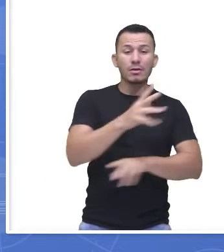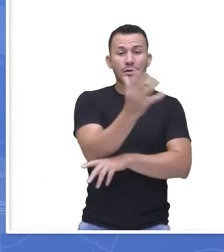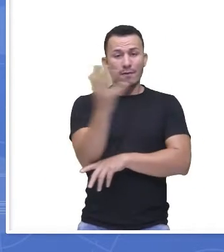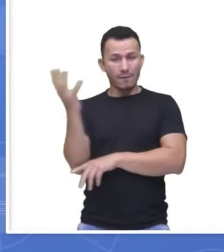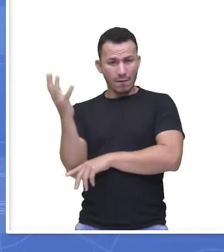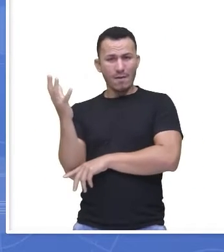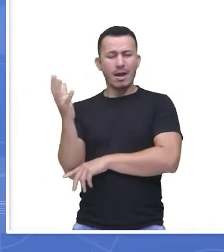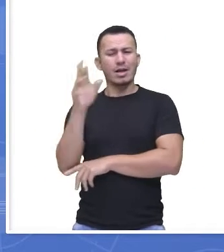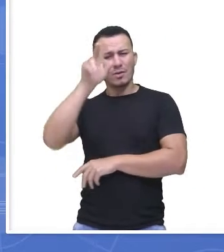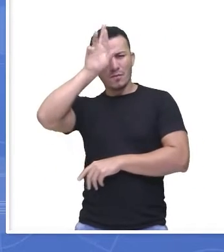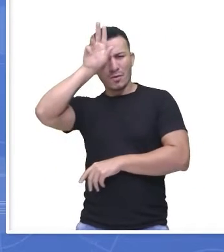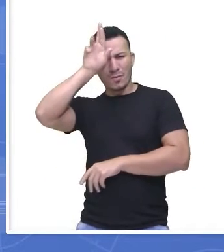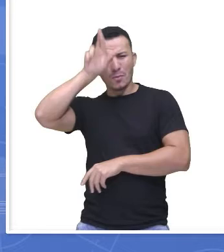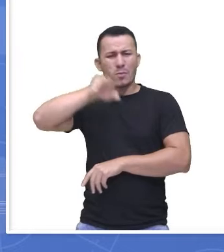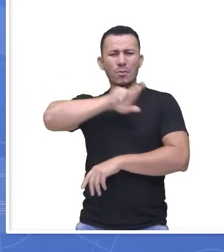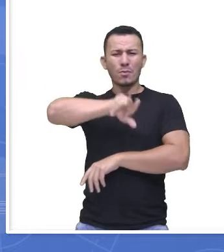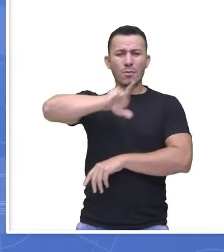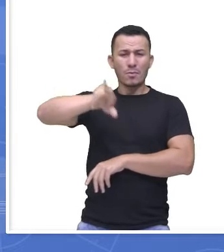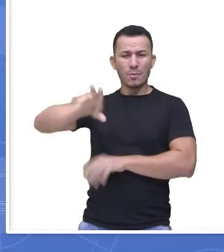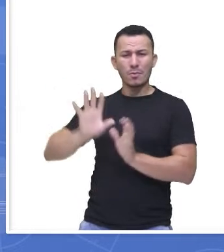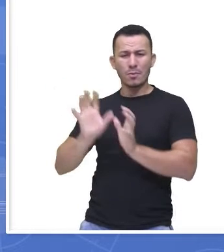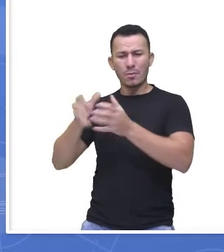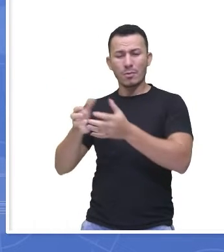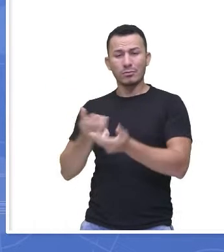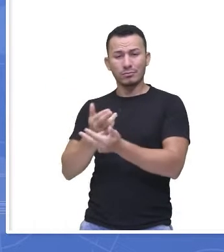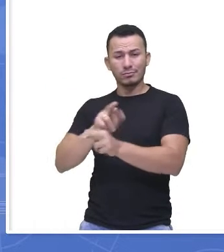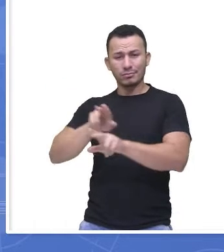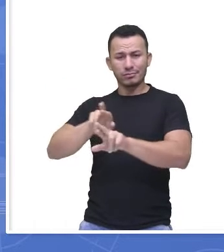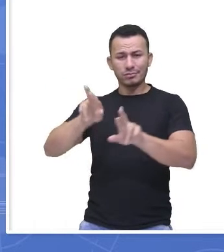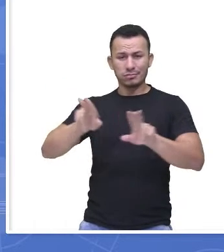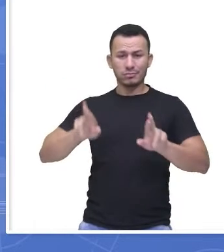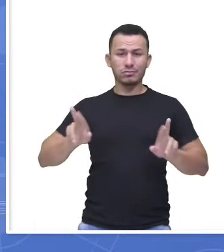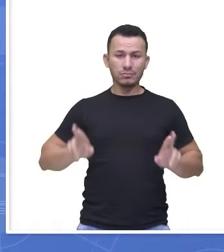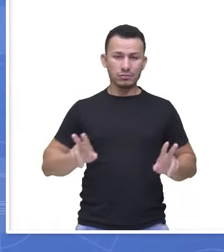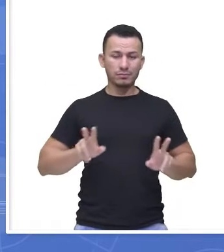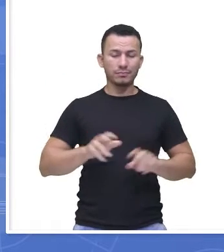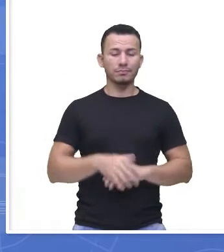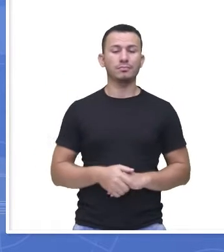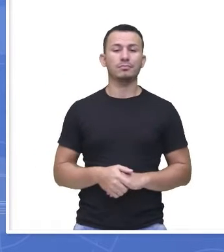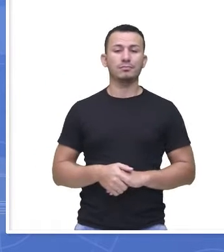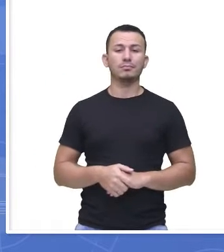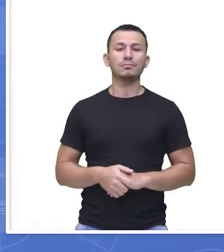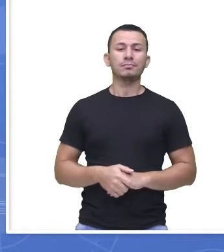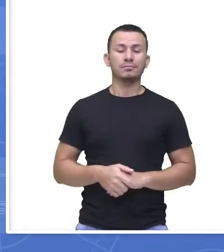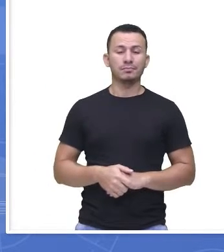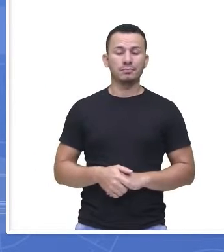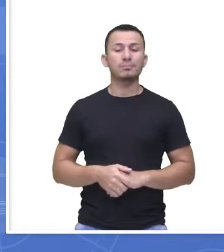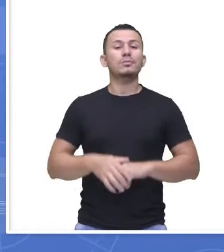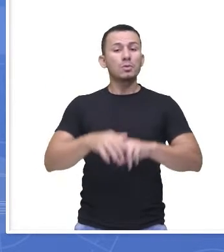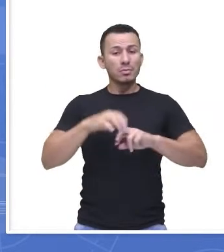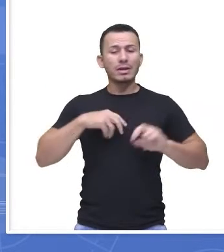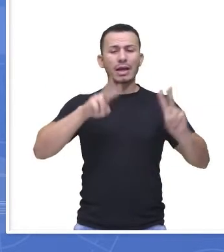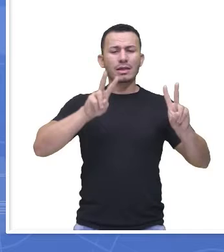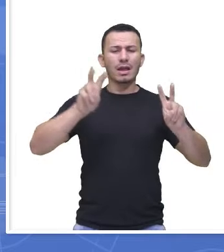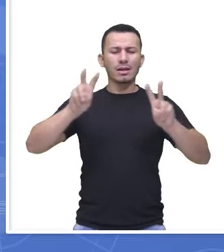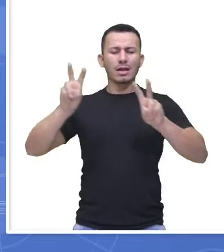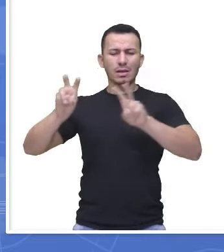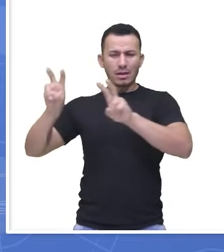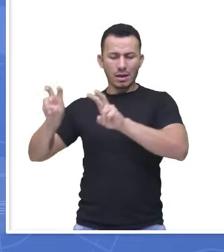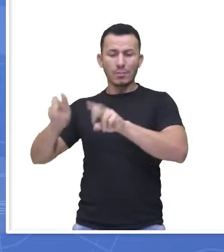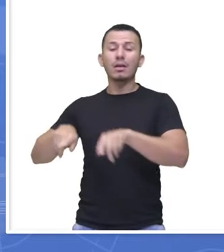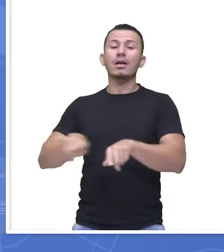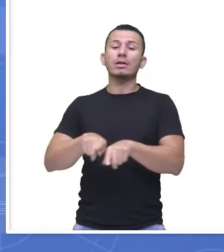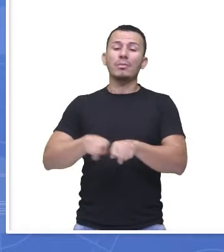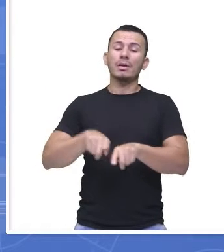de insetos, não é isso? Então, vejam, existe a diversidade em vários aspectos. Existe a diversidade étnica,